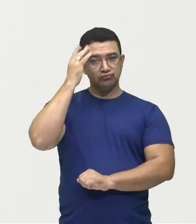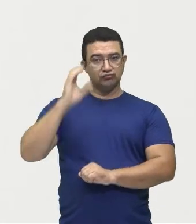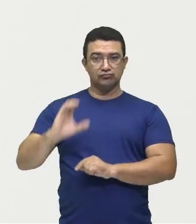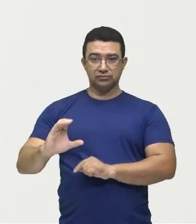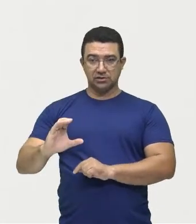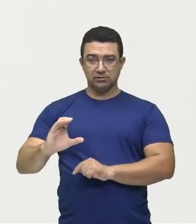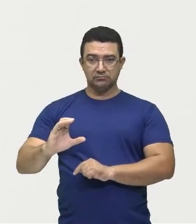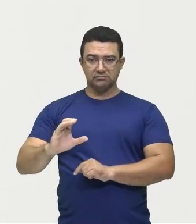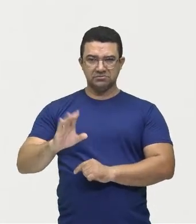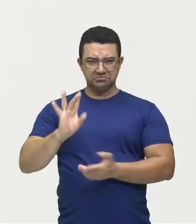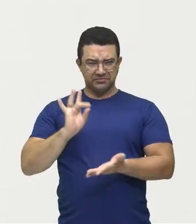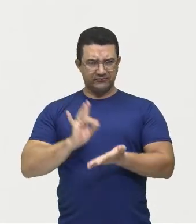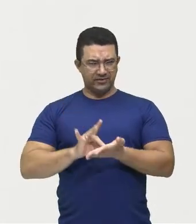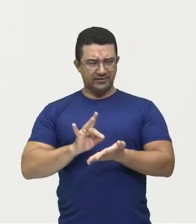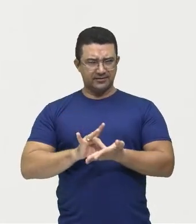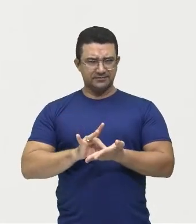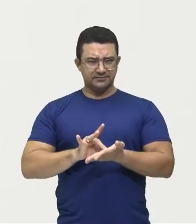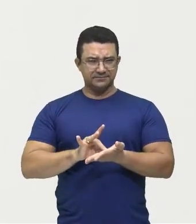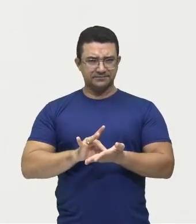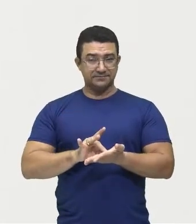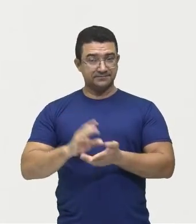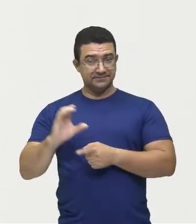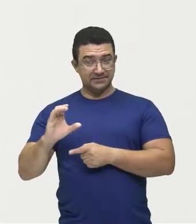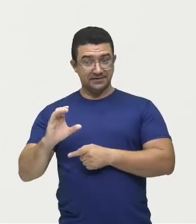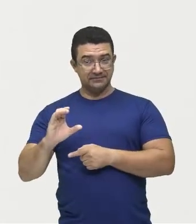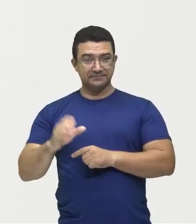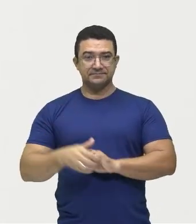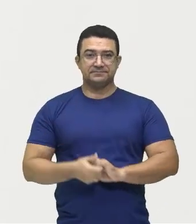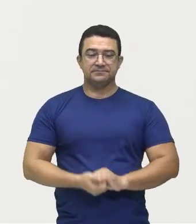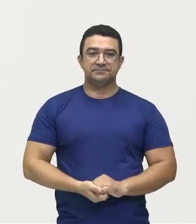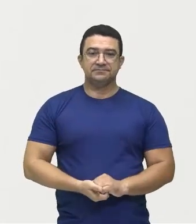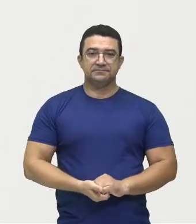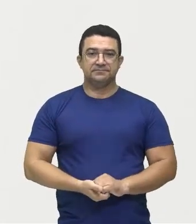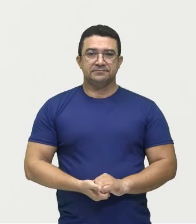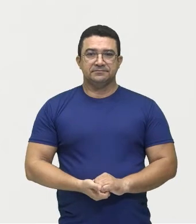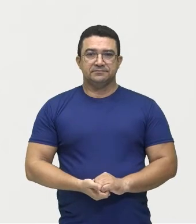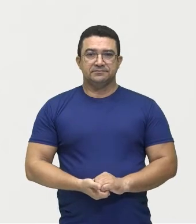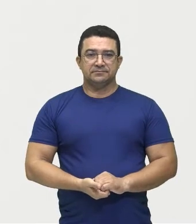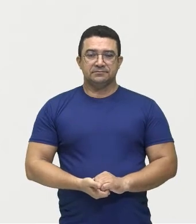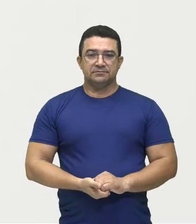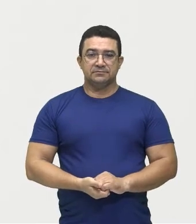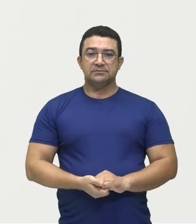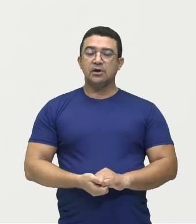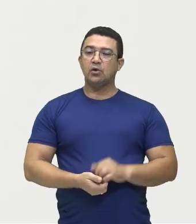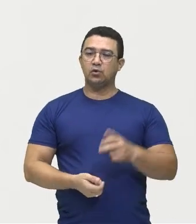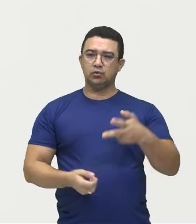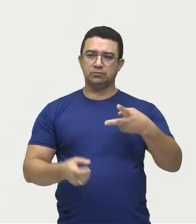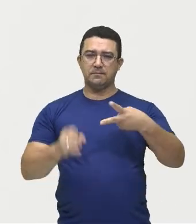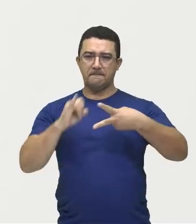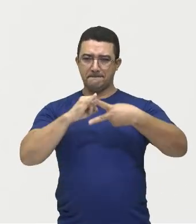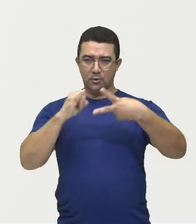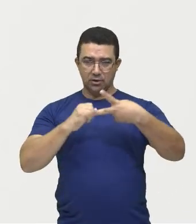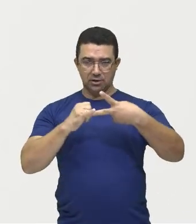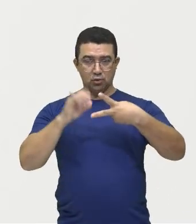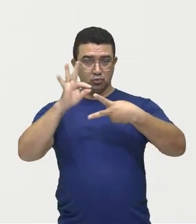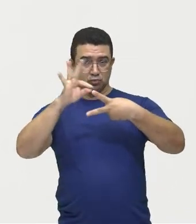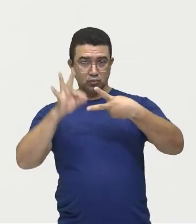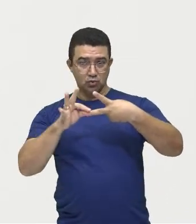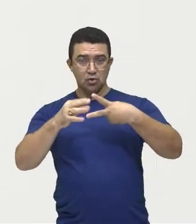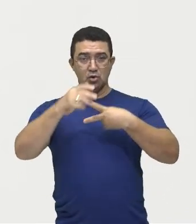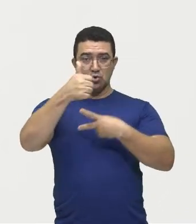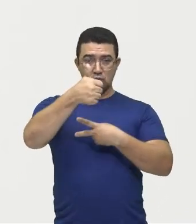gabarito. Será que é a letra C? Será que os polígonos 1, 2 e 4